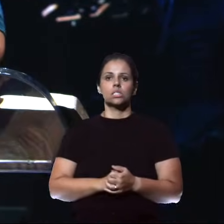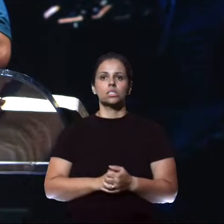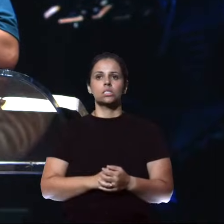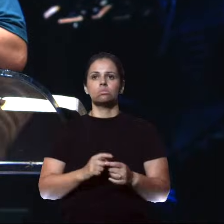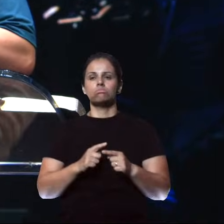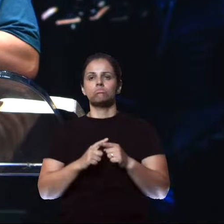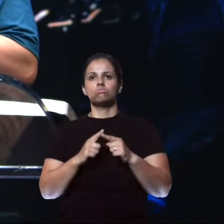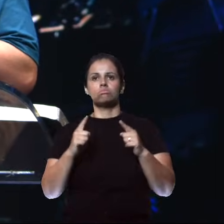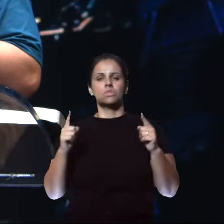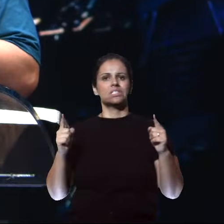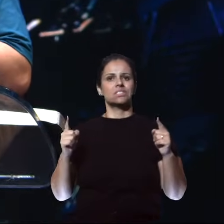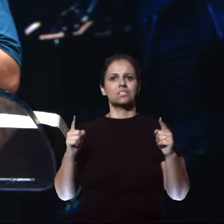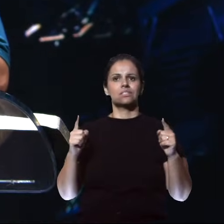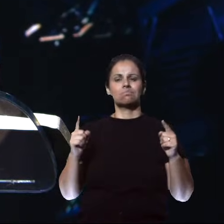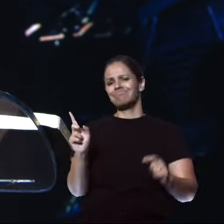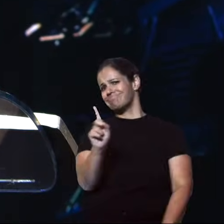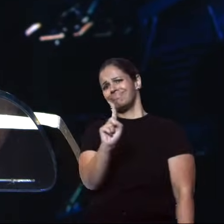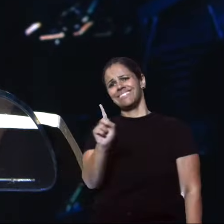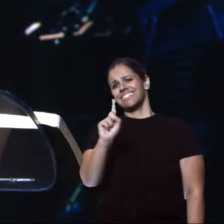E a vida com Deus não é assim.